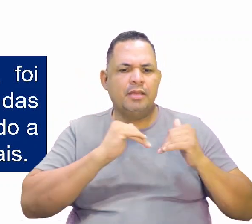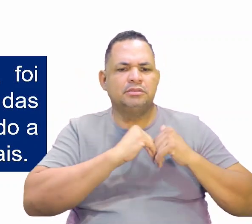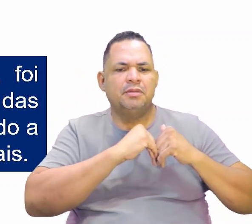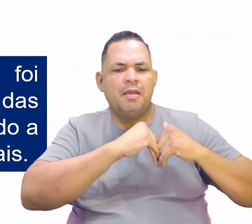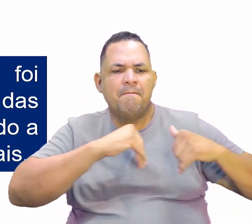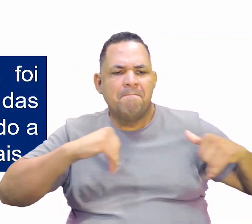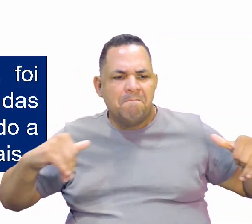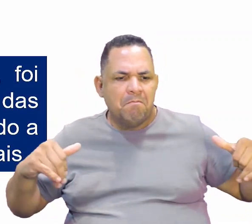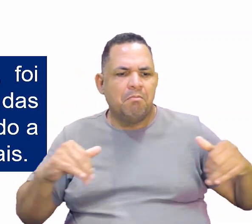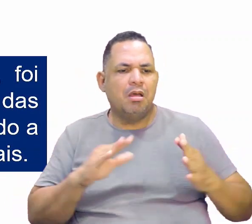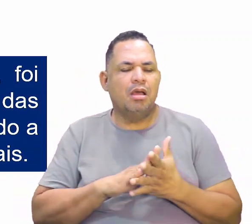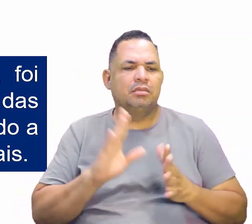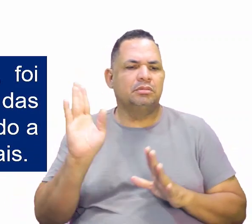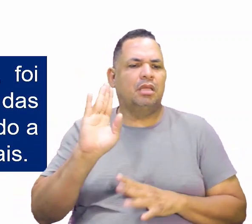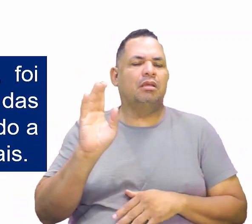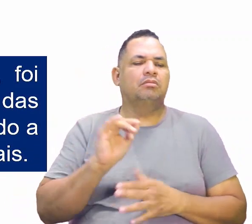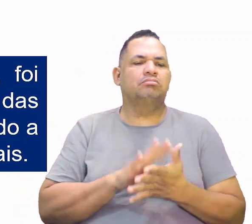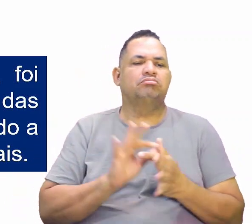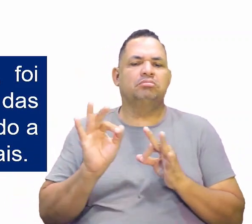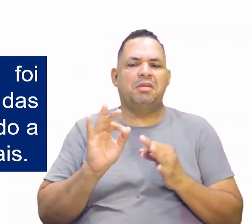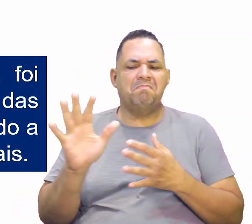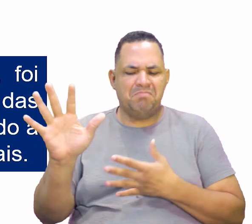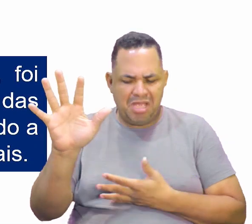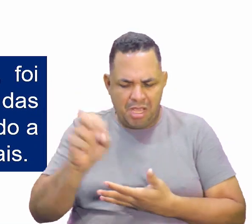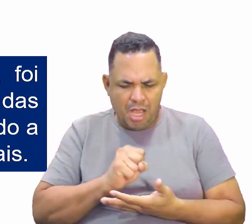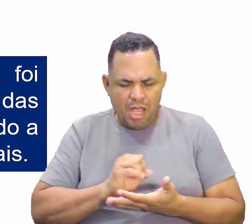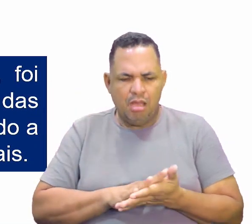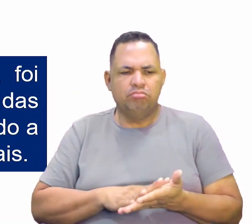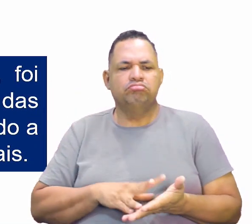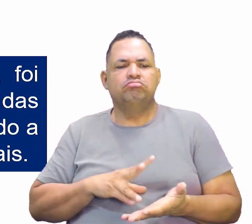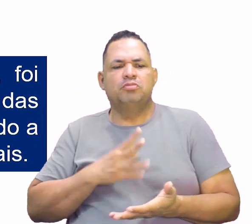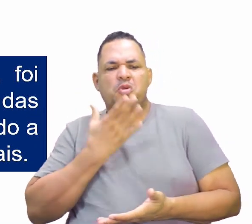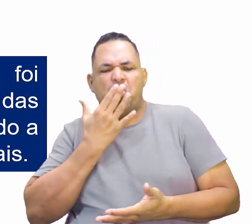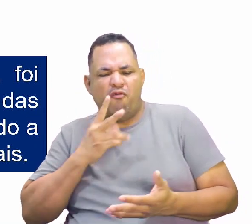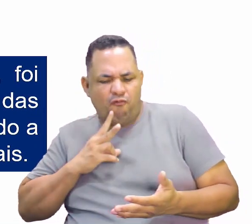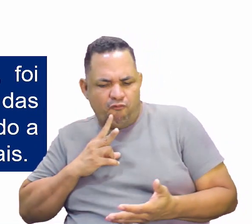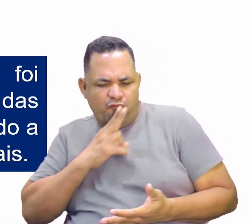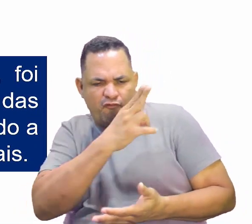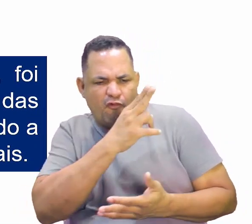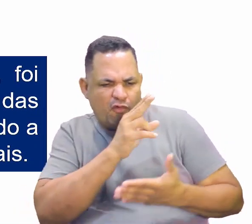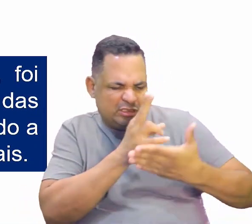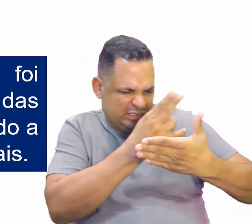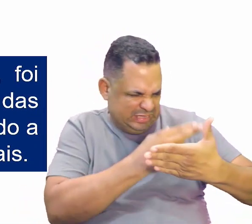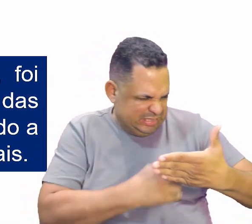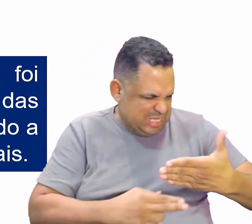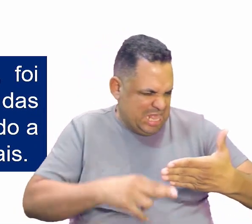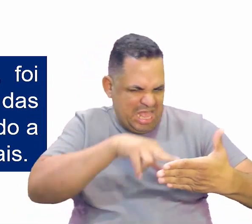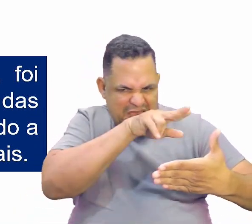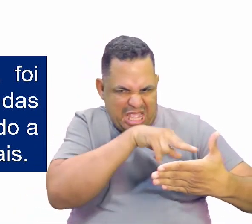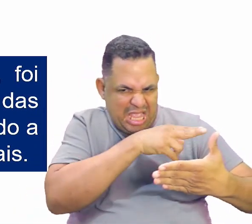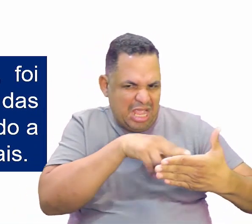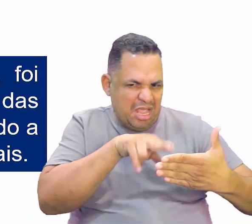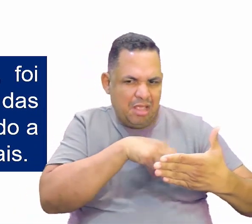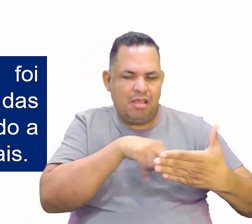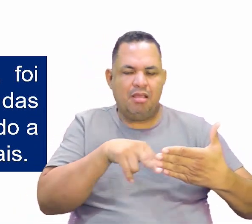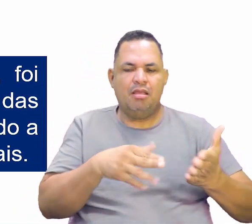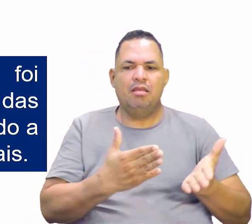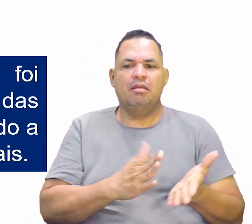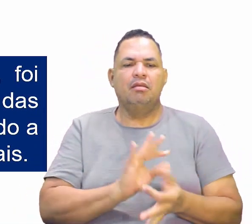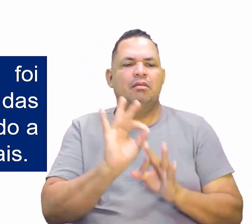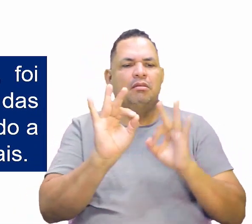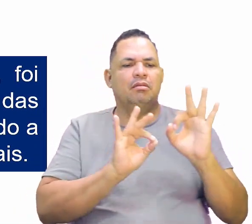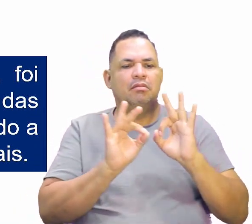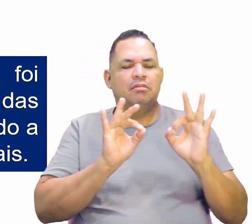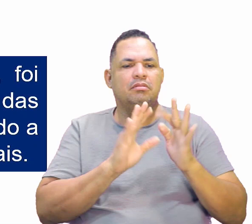pegar aqueles tons pastéis, nada. Vamos pegar cores vibrantes, vamos fazer traços assim. É